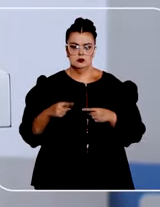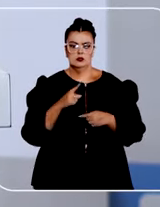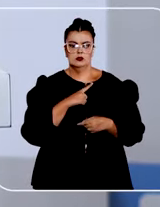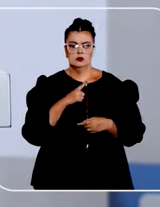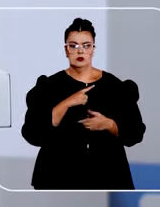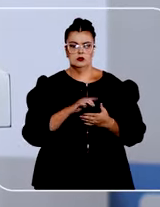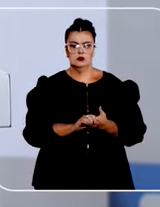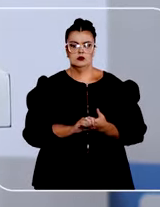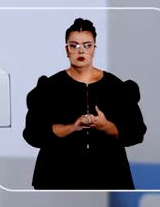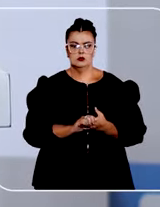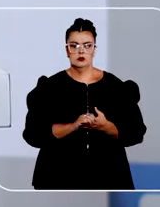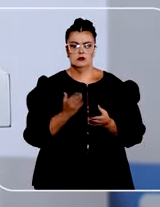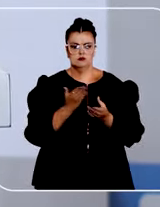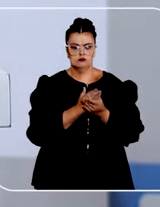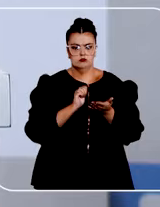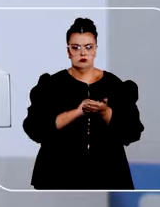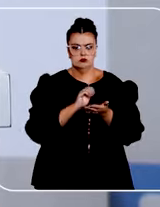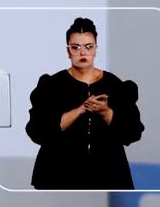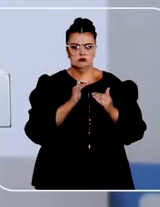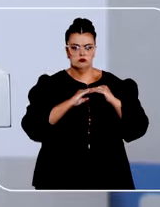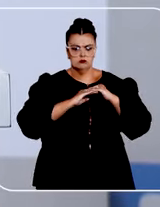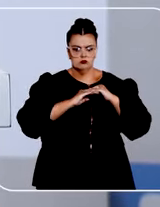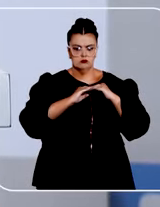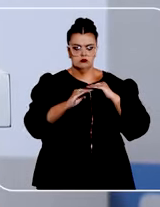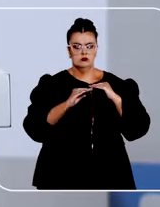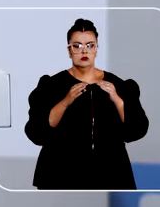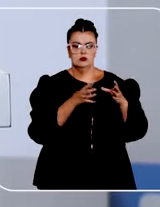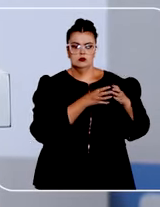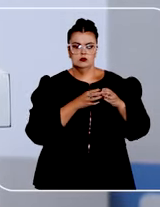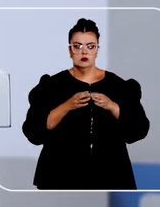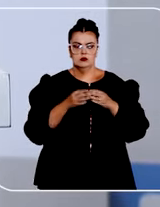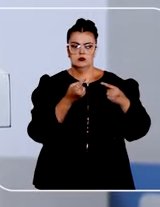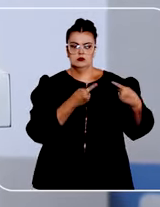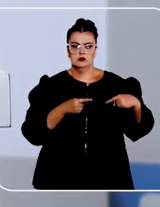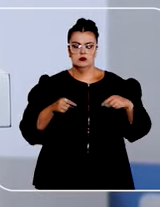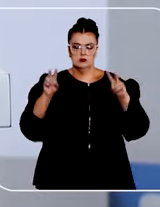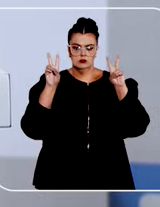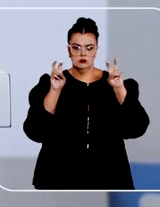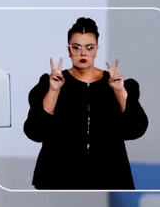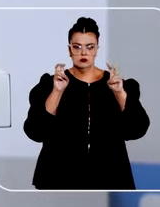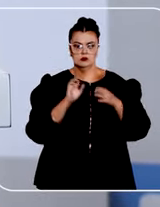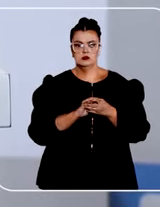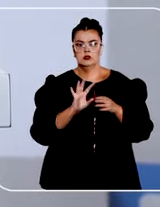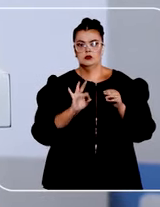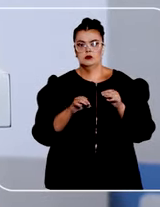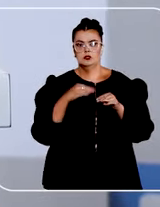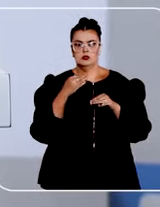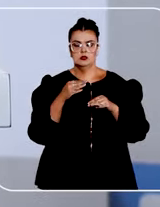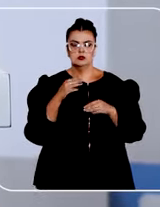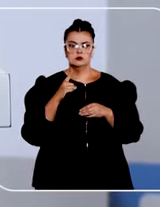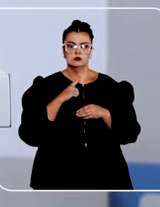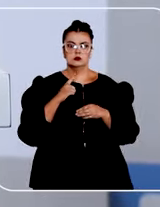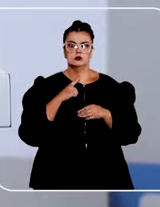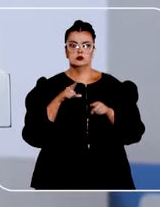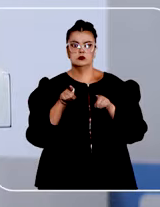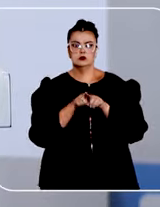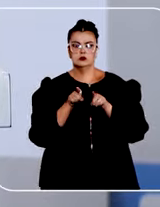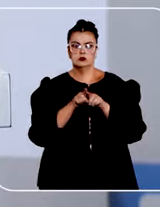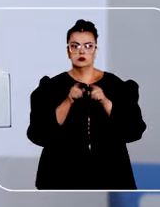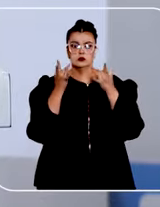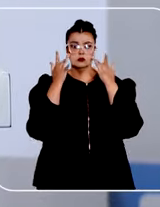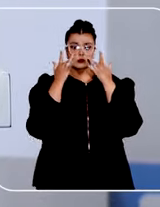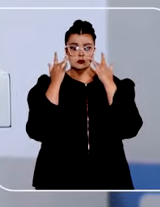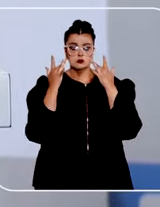é o chamado processo estrutural tema de uma comissão de juristas formada por ministros da corte com a missão de